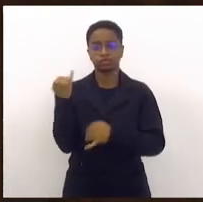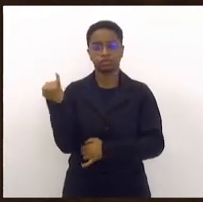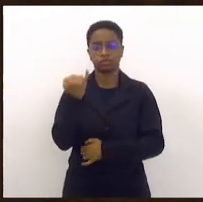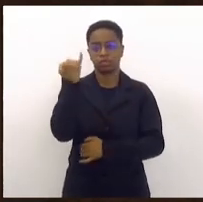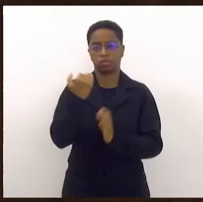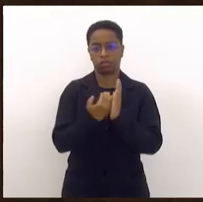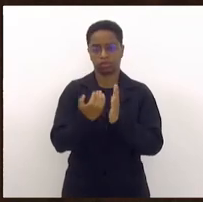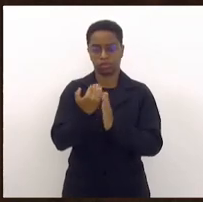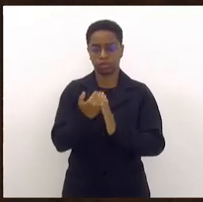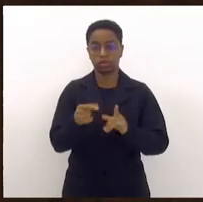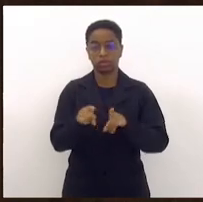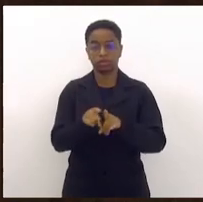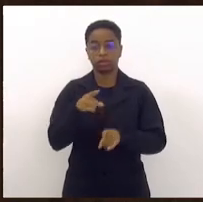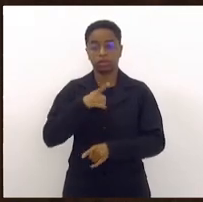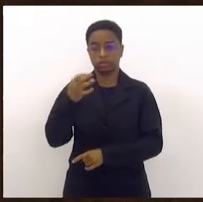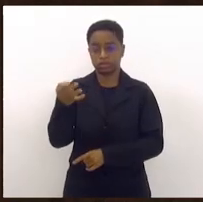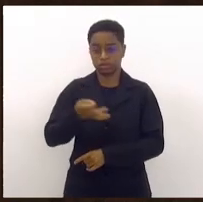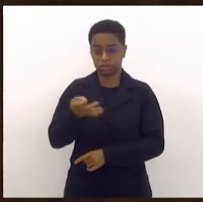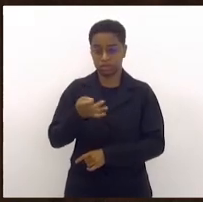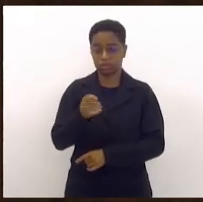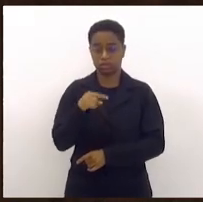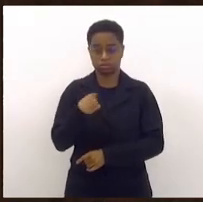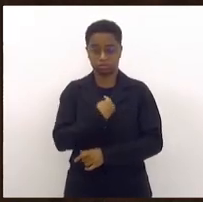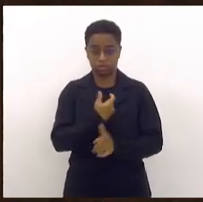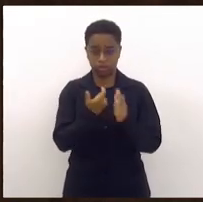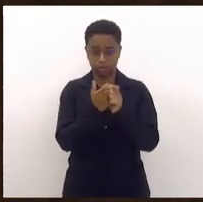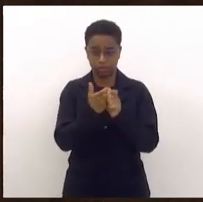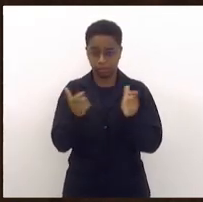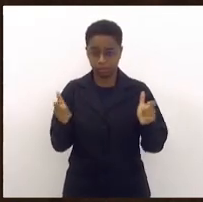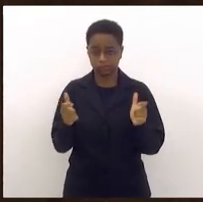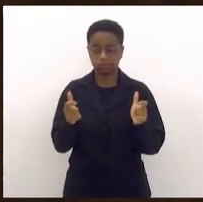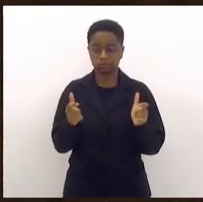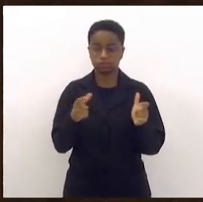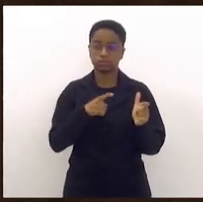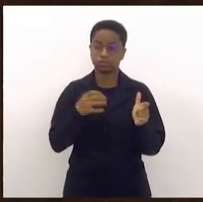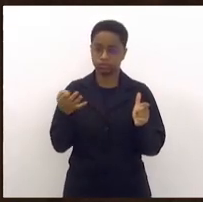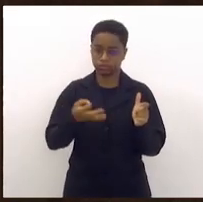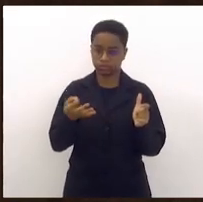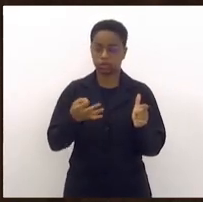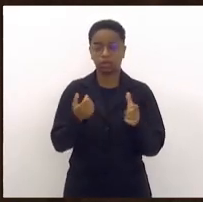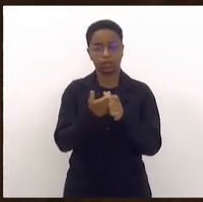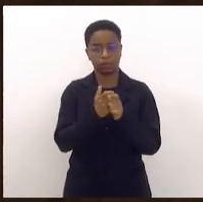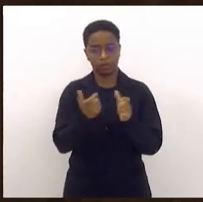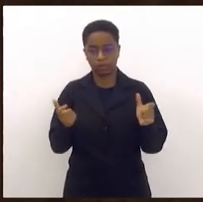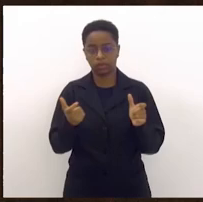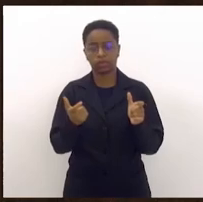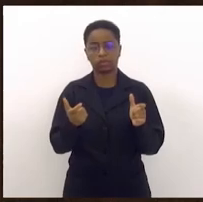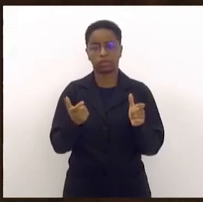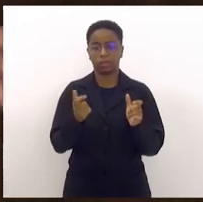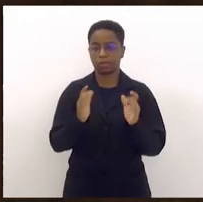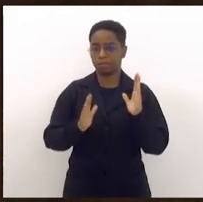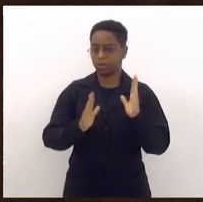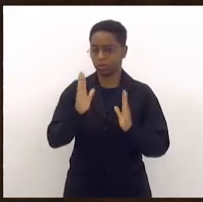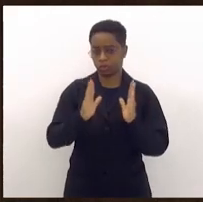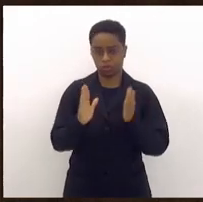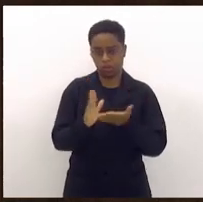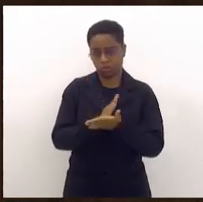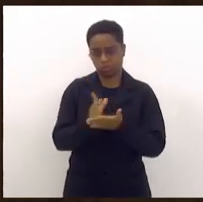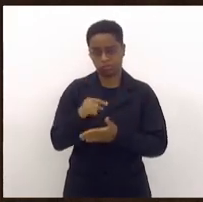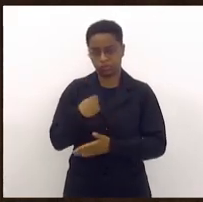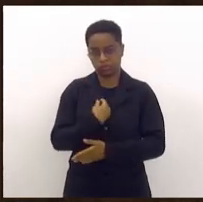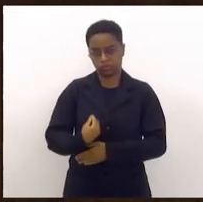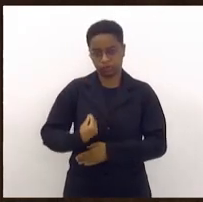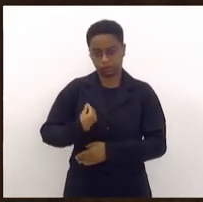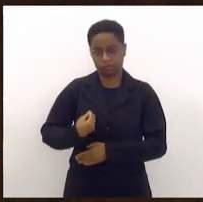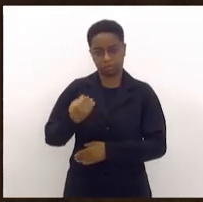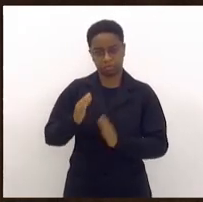E certamente a maioria de nós, certamente, em algum momento da nossa vida, sobretudo na nossa infância e